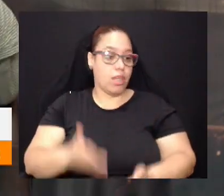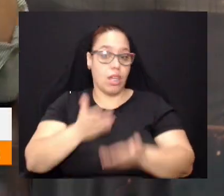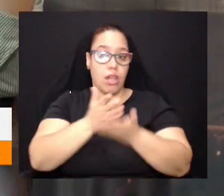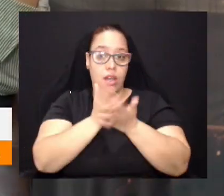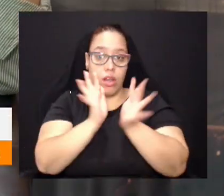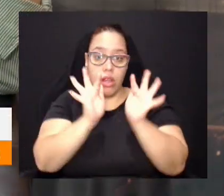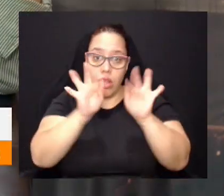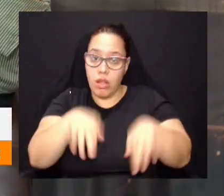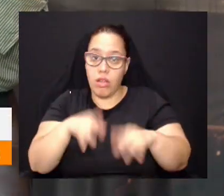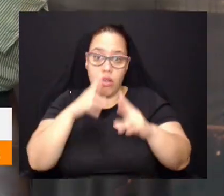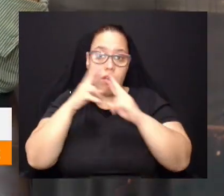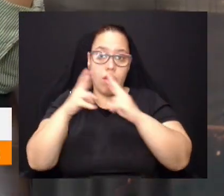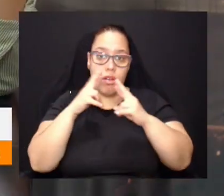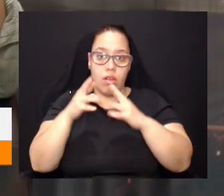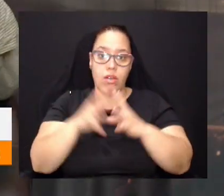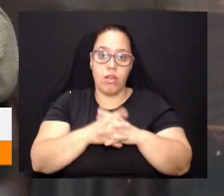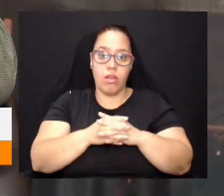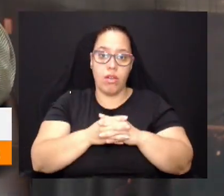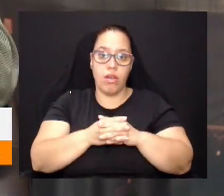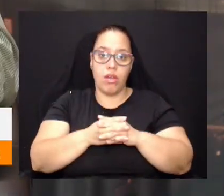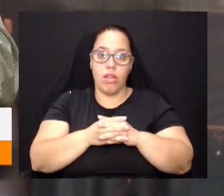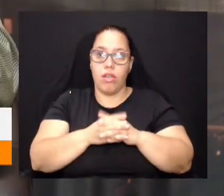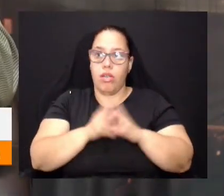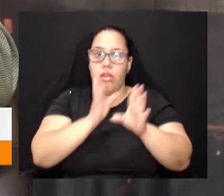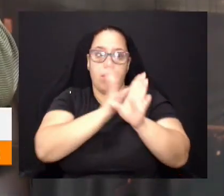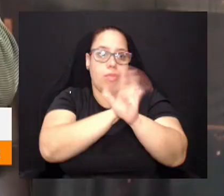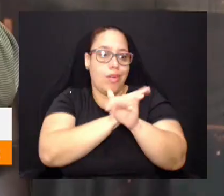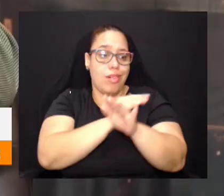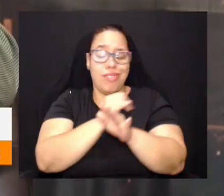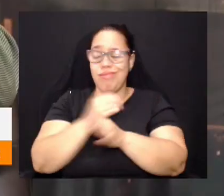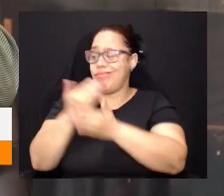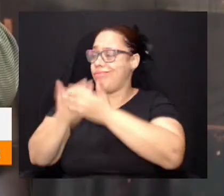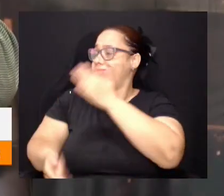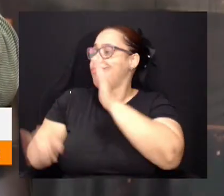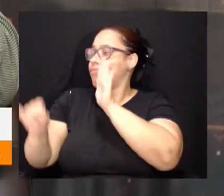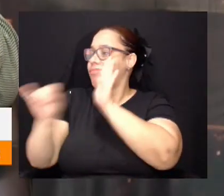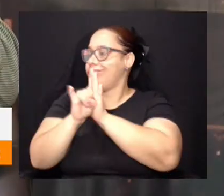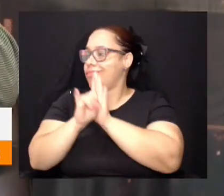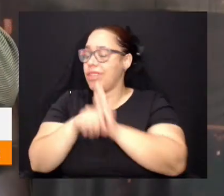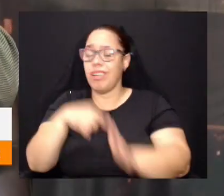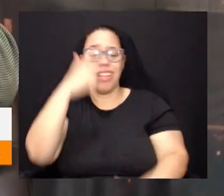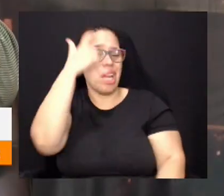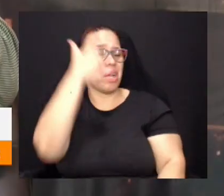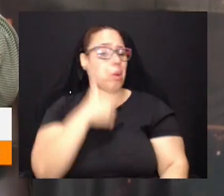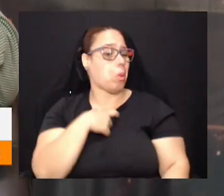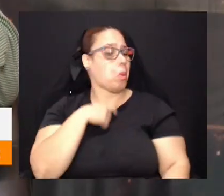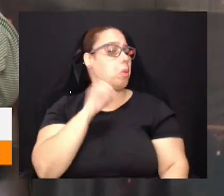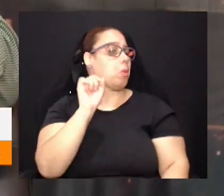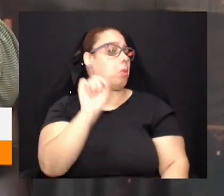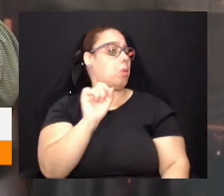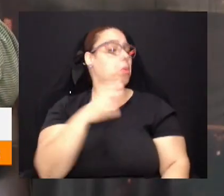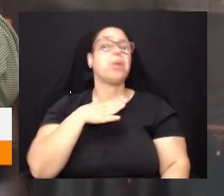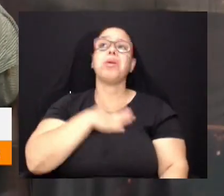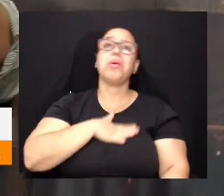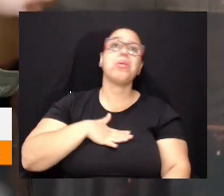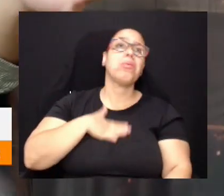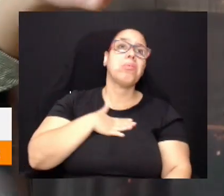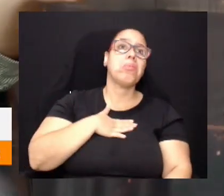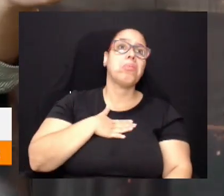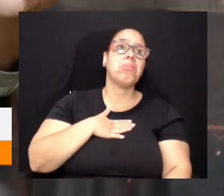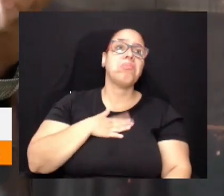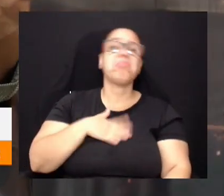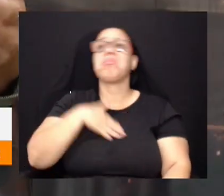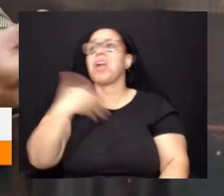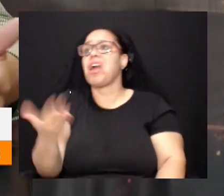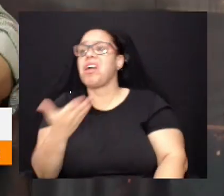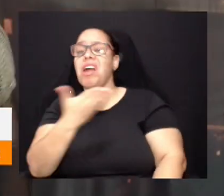fica completamente perdida. Perde identidade, né? Exato. Quem sou eu? Do que eu Uhum. gosto? Quem são meus amigos? Eu já não sei